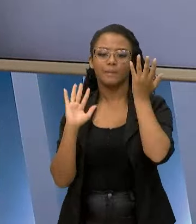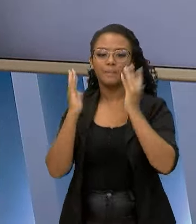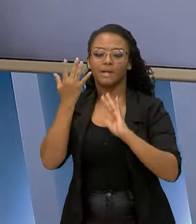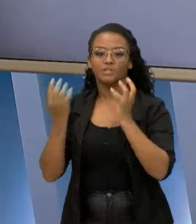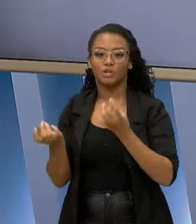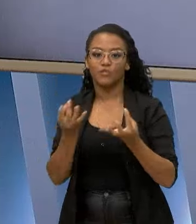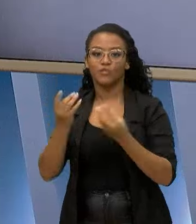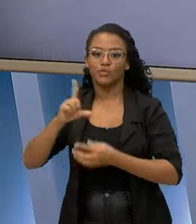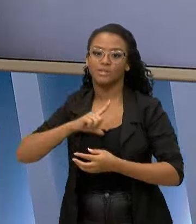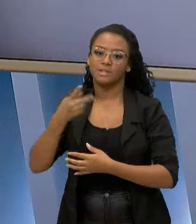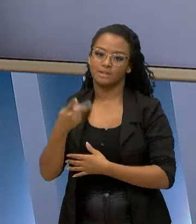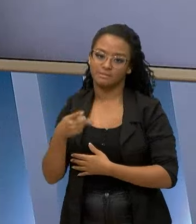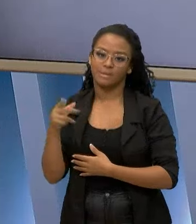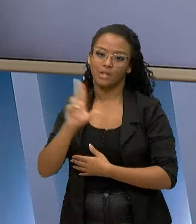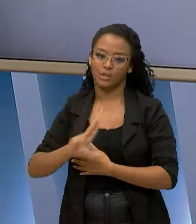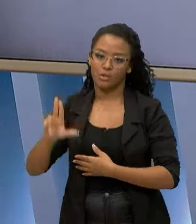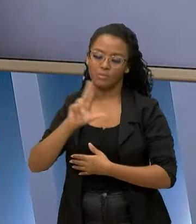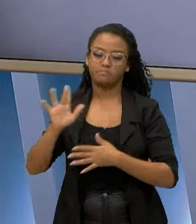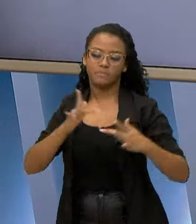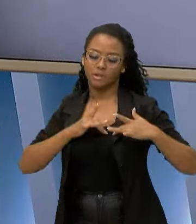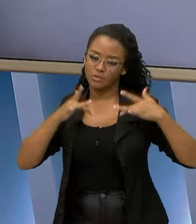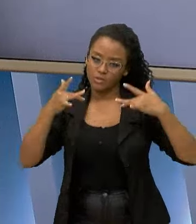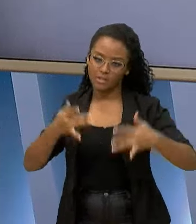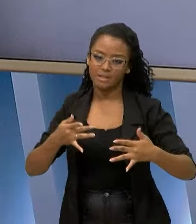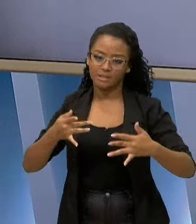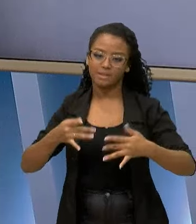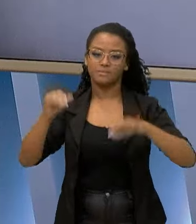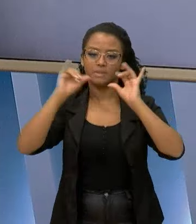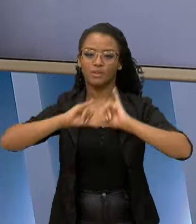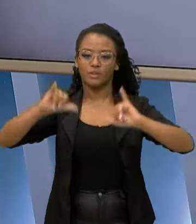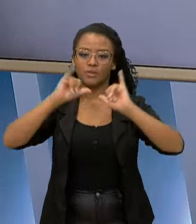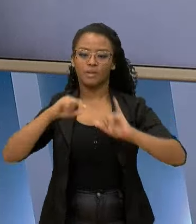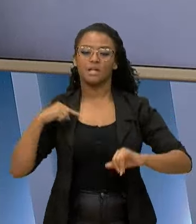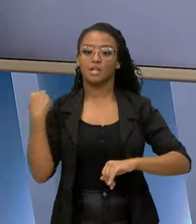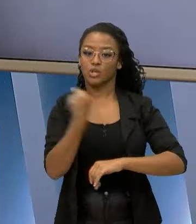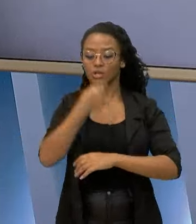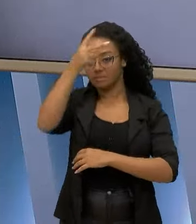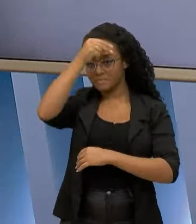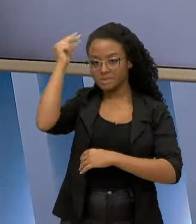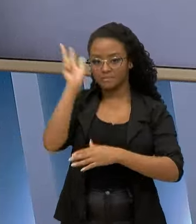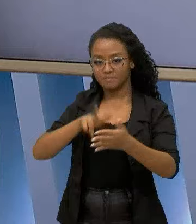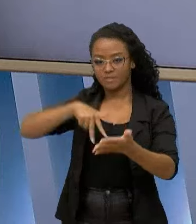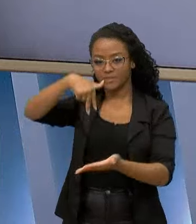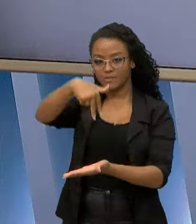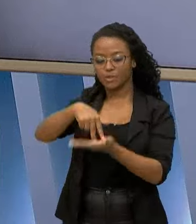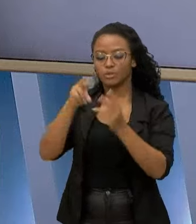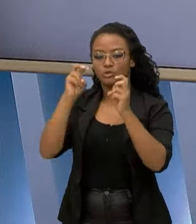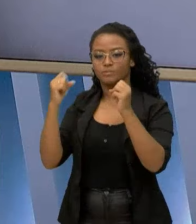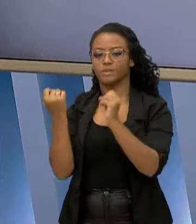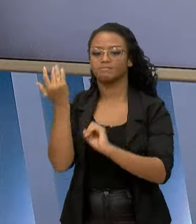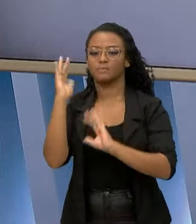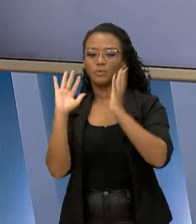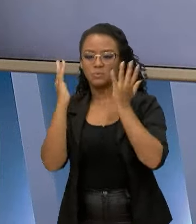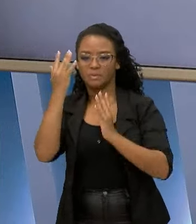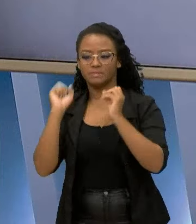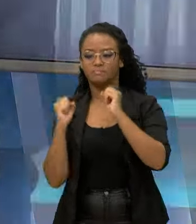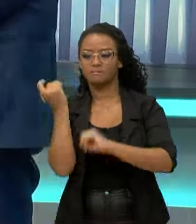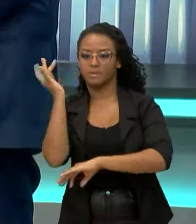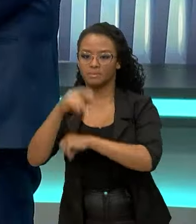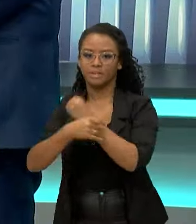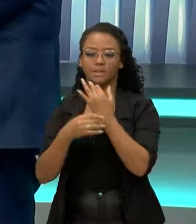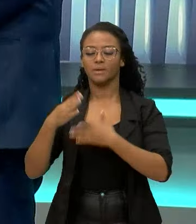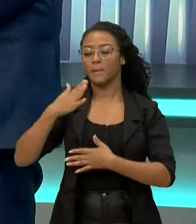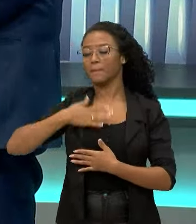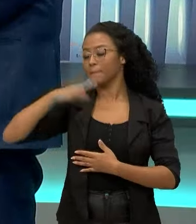Minha solidariedade, deixar registrado aqui com a gente, a questão ambiental vai ser uma prioridade. Olha, de que experiência que nós estamos